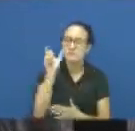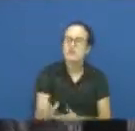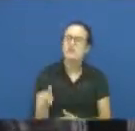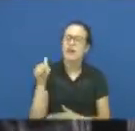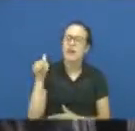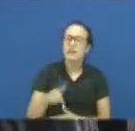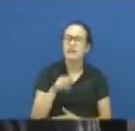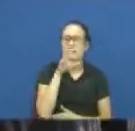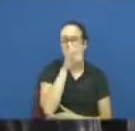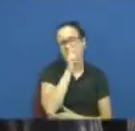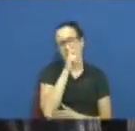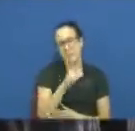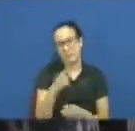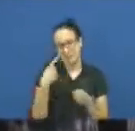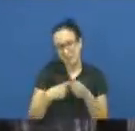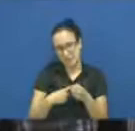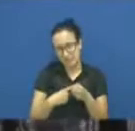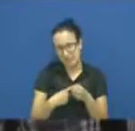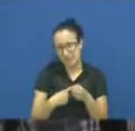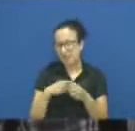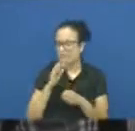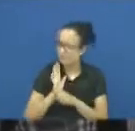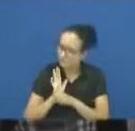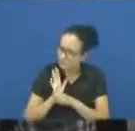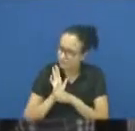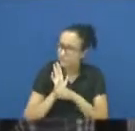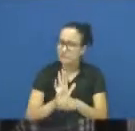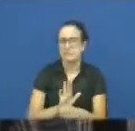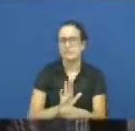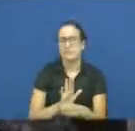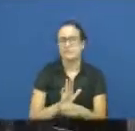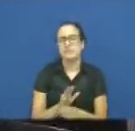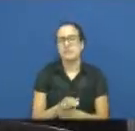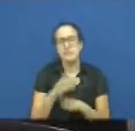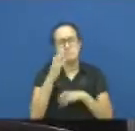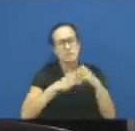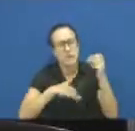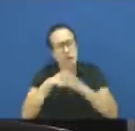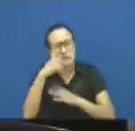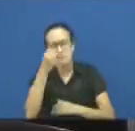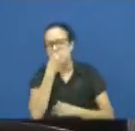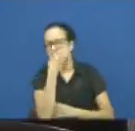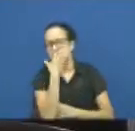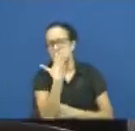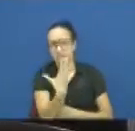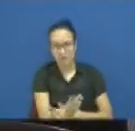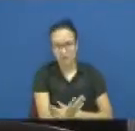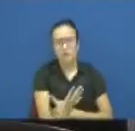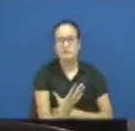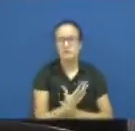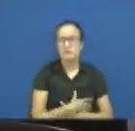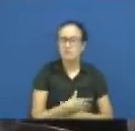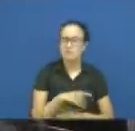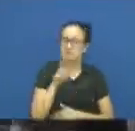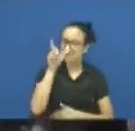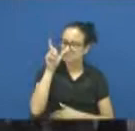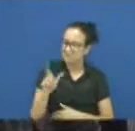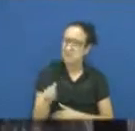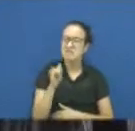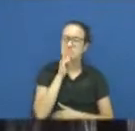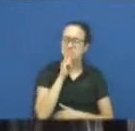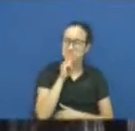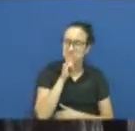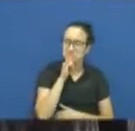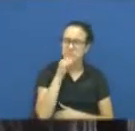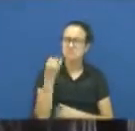algo para a nossa cidade. Acácio Oliveira foi um exemplo disso. Quando ouvi o projeto do Dr. Raul Acácio Oliveira ao Centro